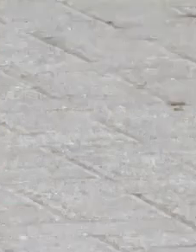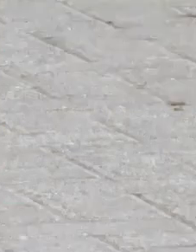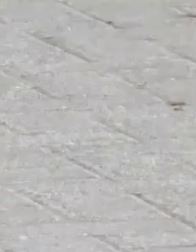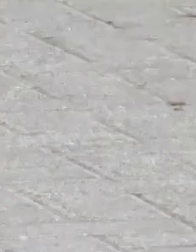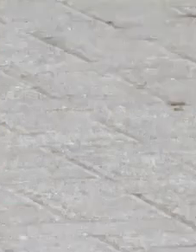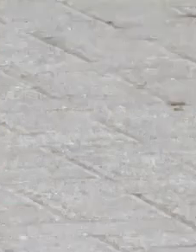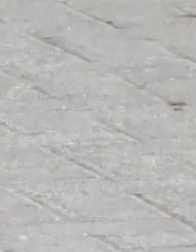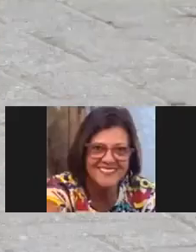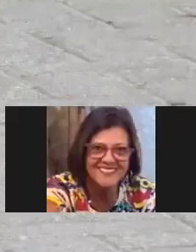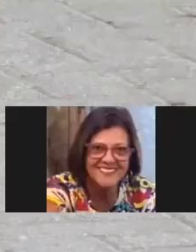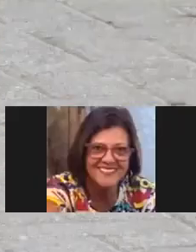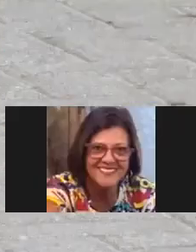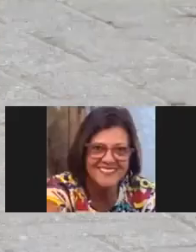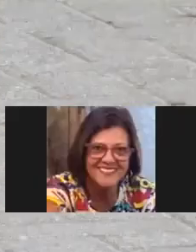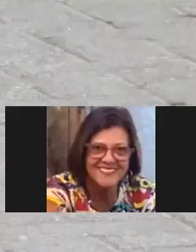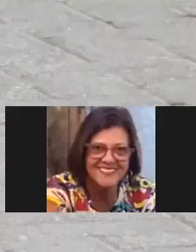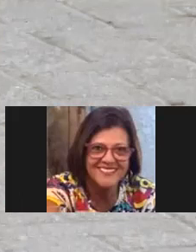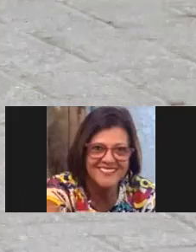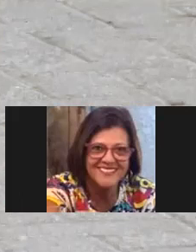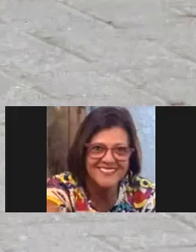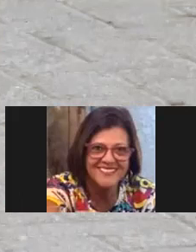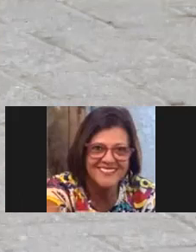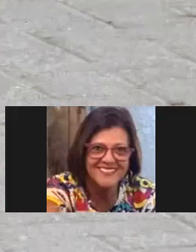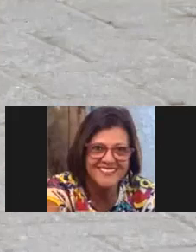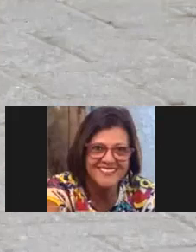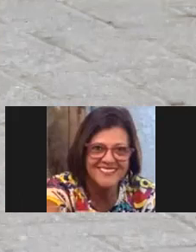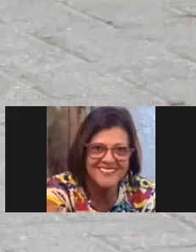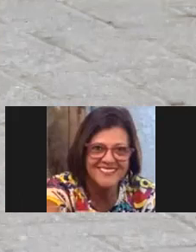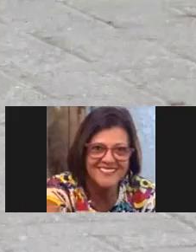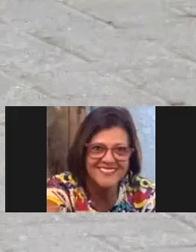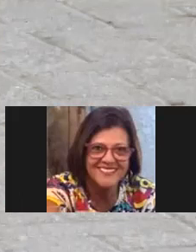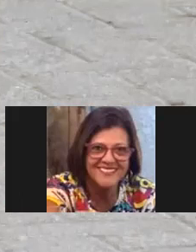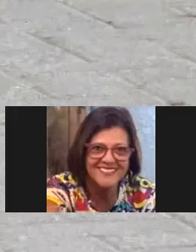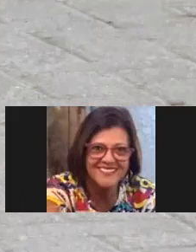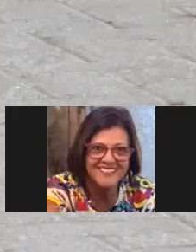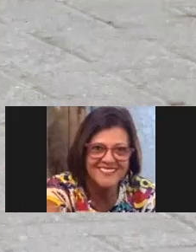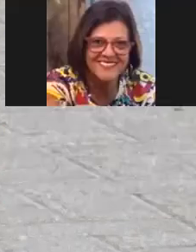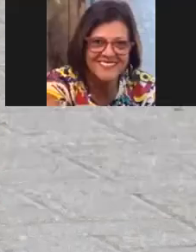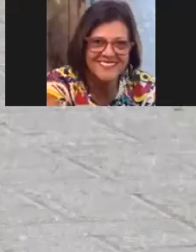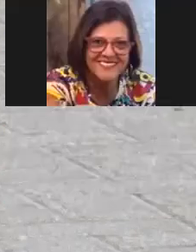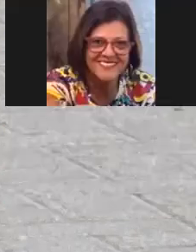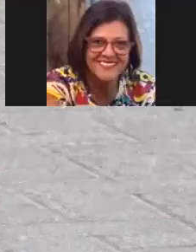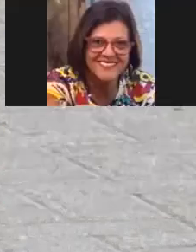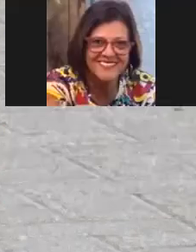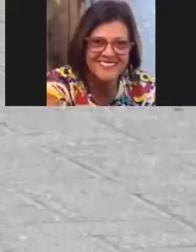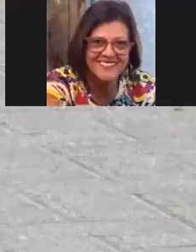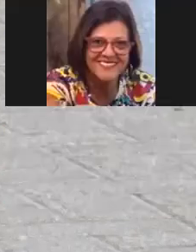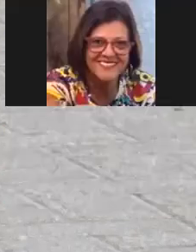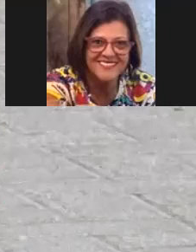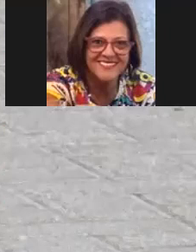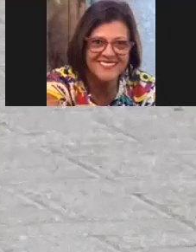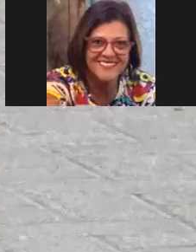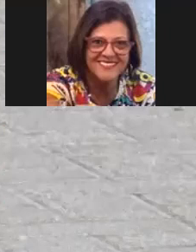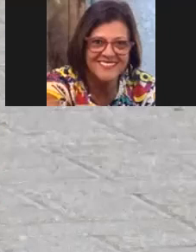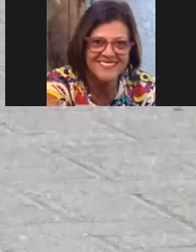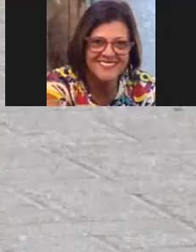gente entende que a comunicação dentro da área da saúde, ela é importante sim, ela é muito relevante e ela muda